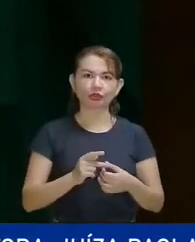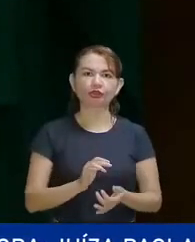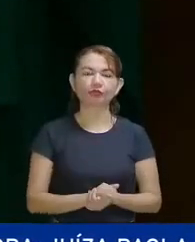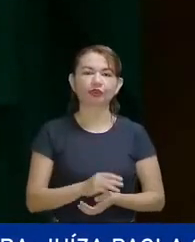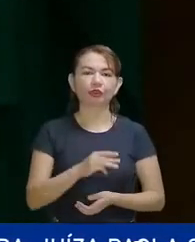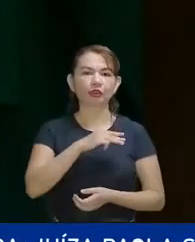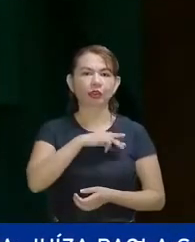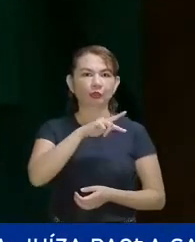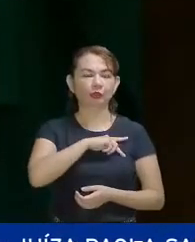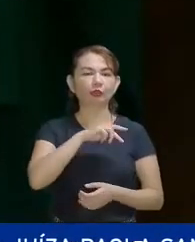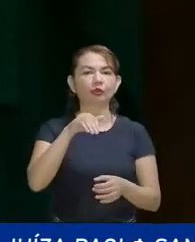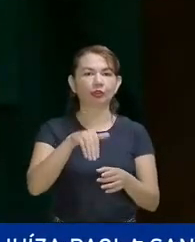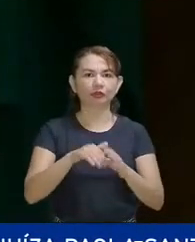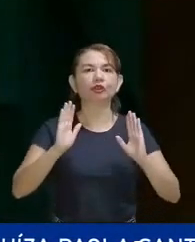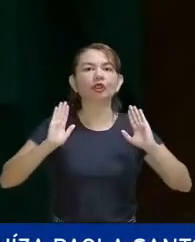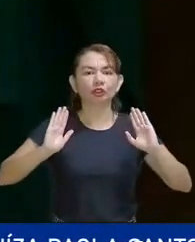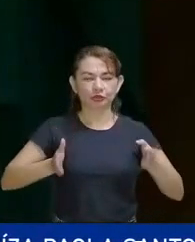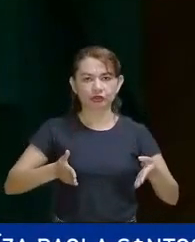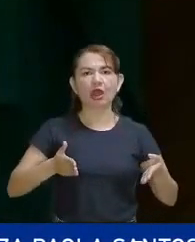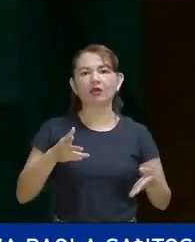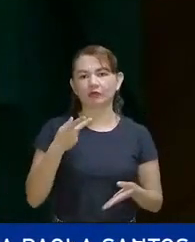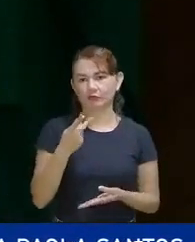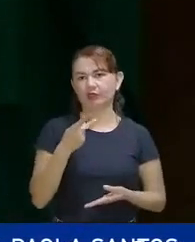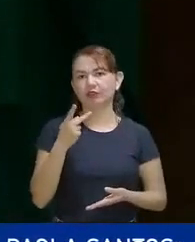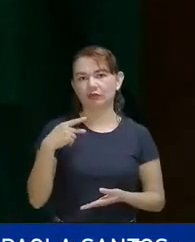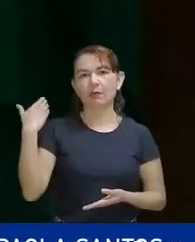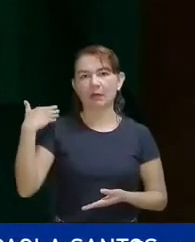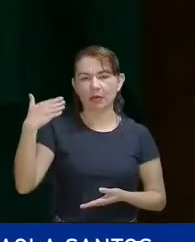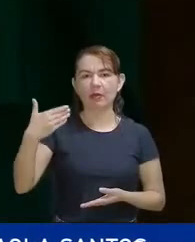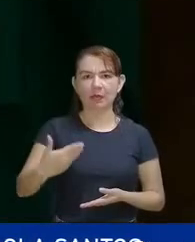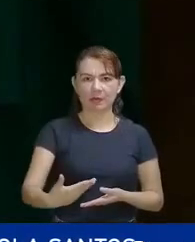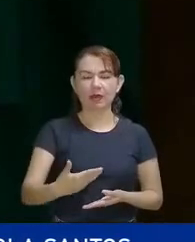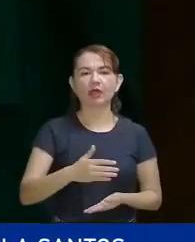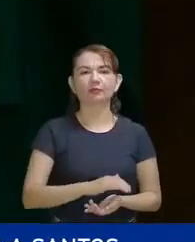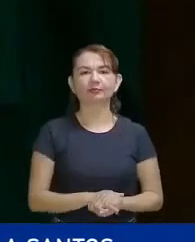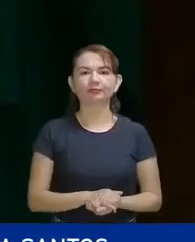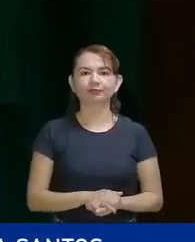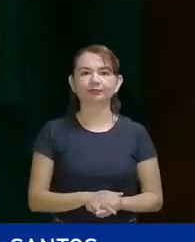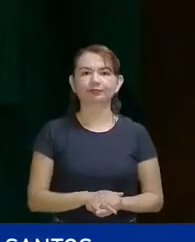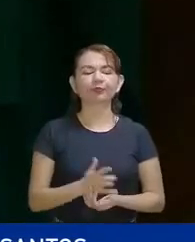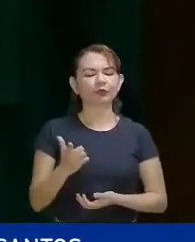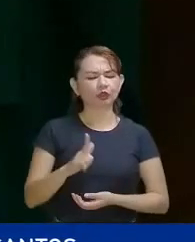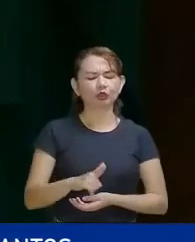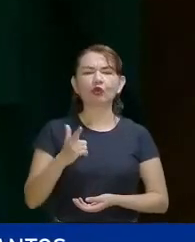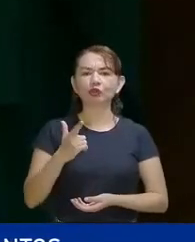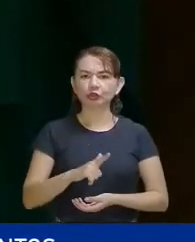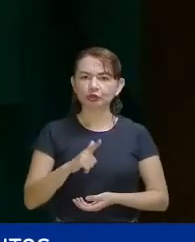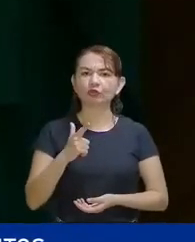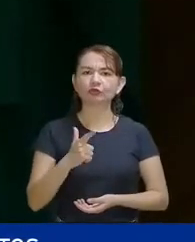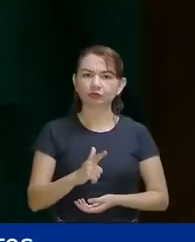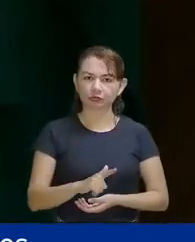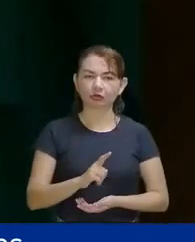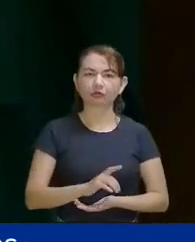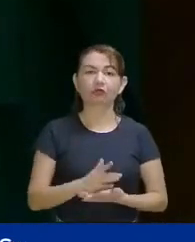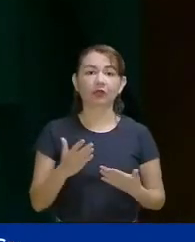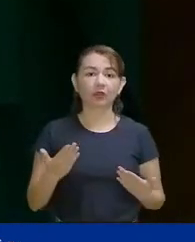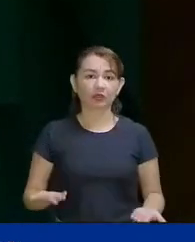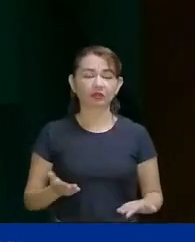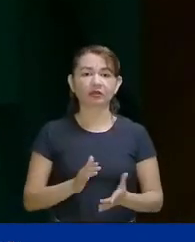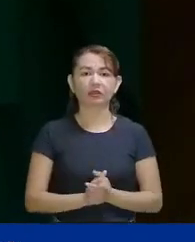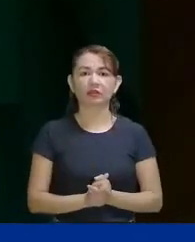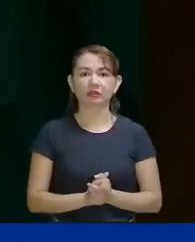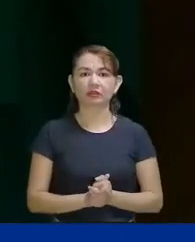Ministério Público Eleitoral já vem levantando essa tese bem recorrentemente nessa corte, se